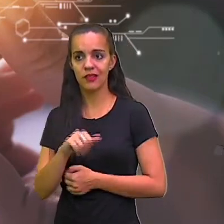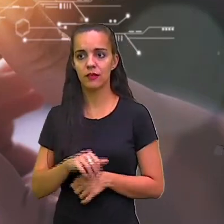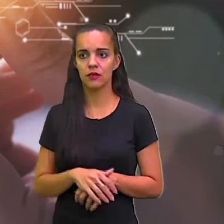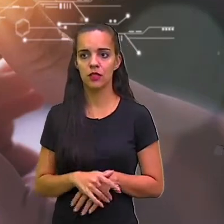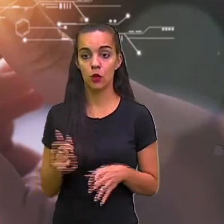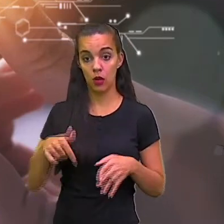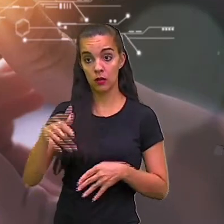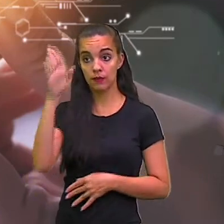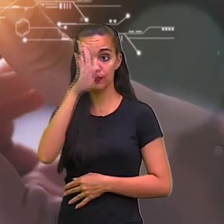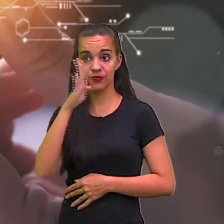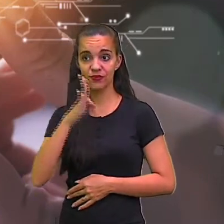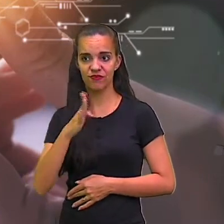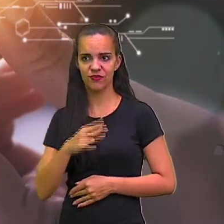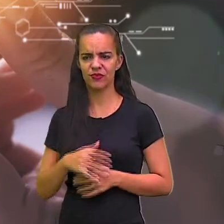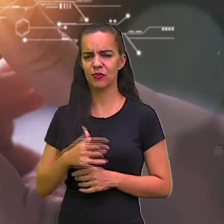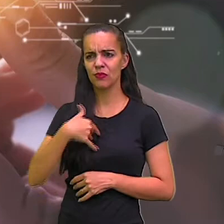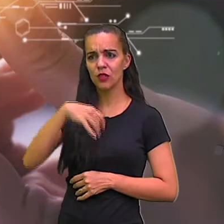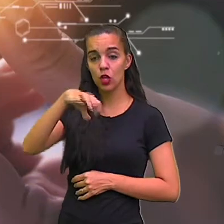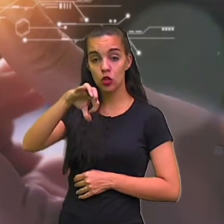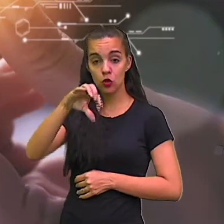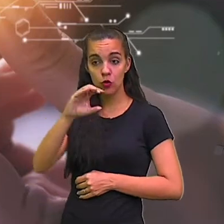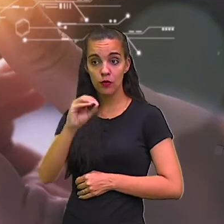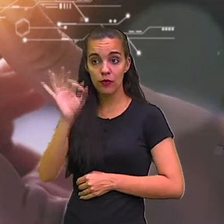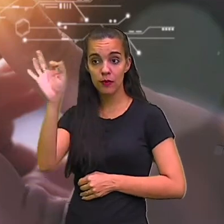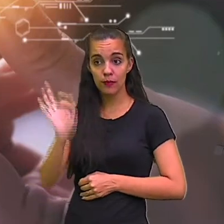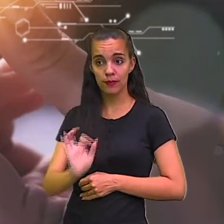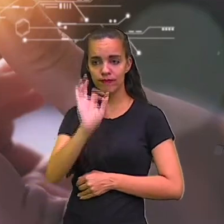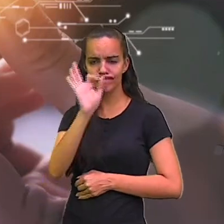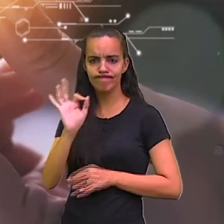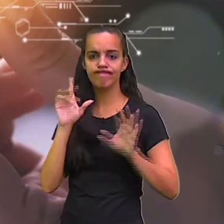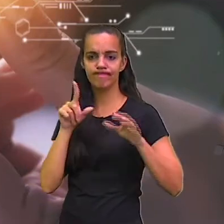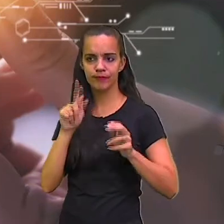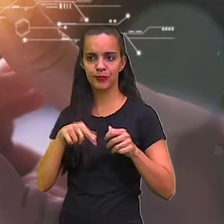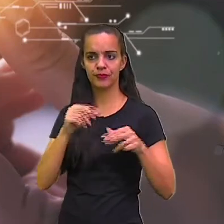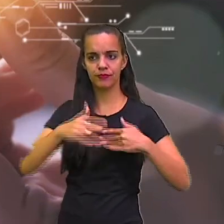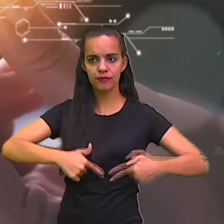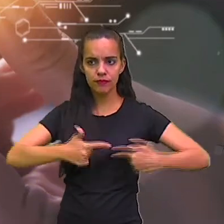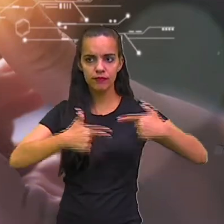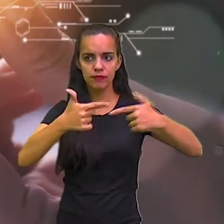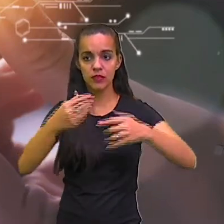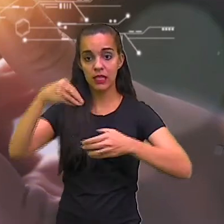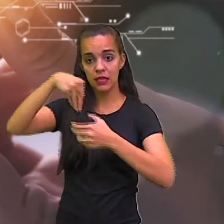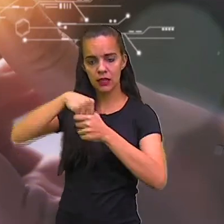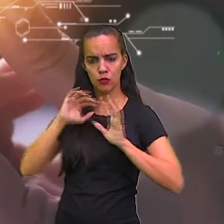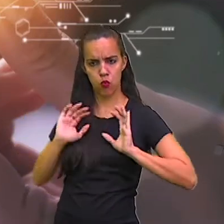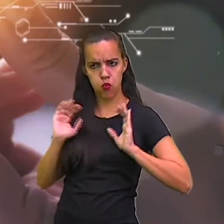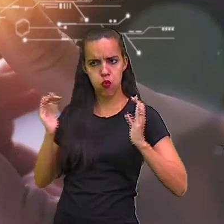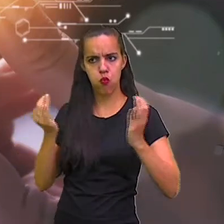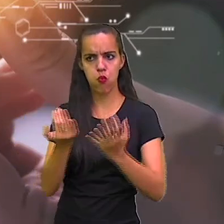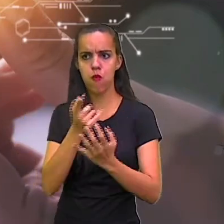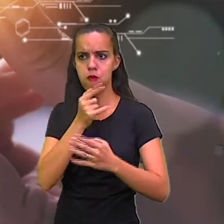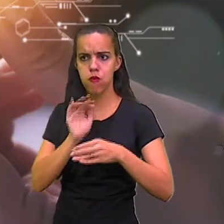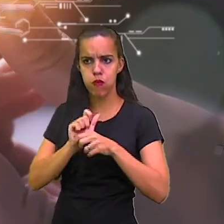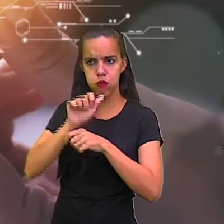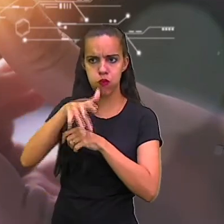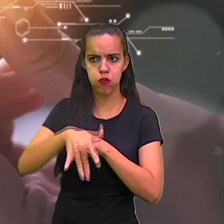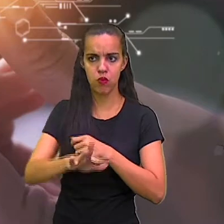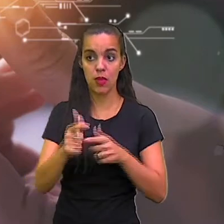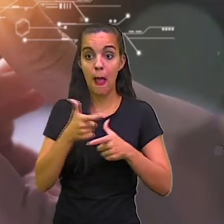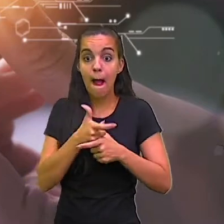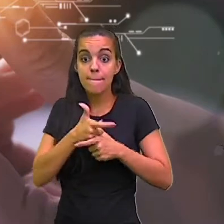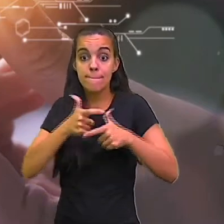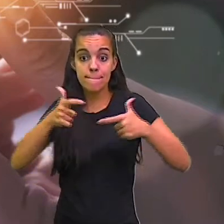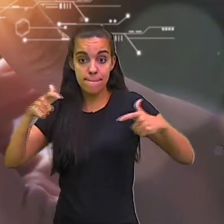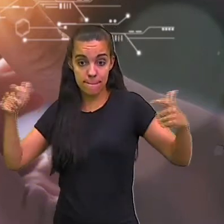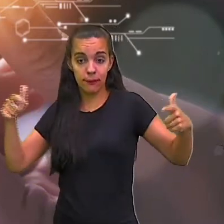no Brasil noventa porcento da energia é produzida nas usinas hidrelétricas sendo que a maior